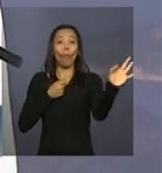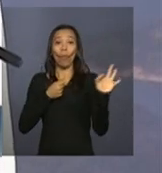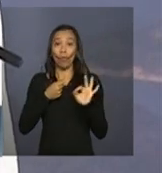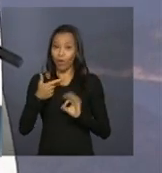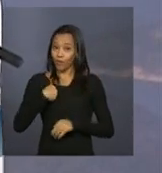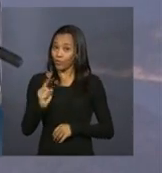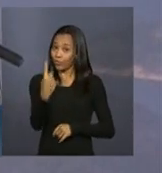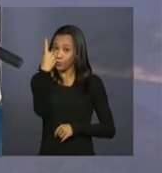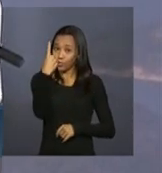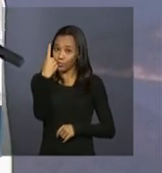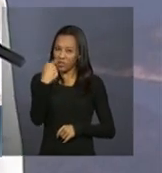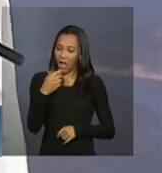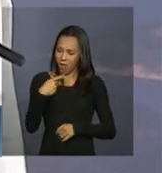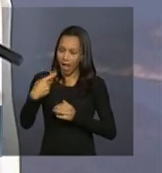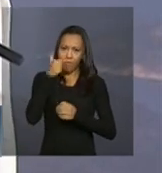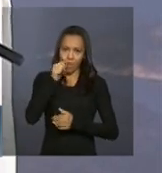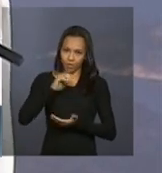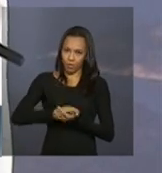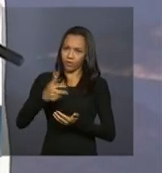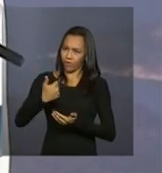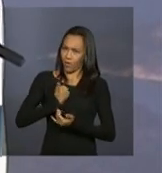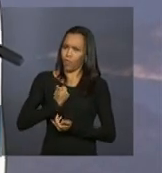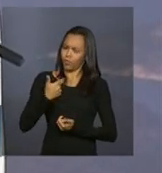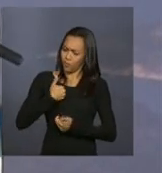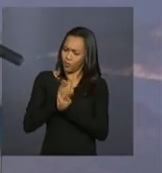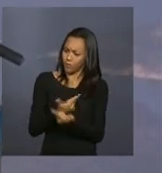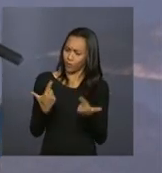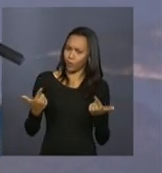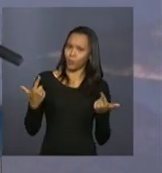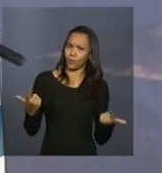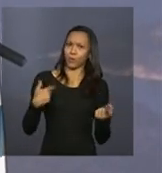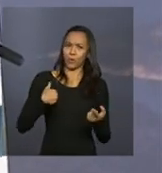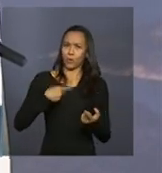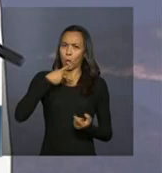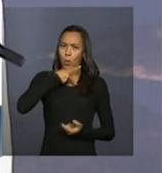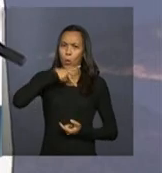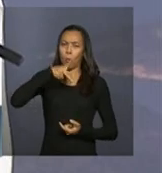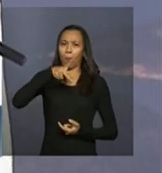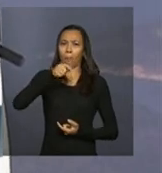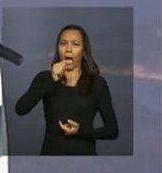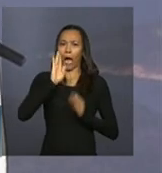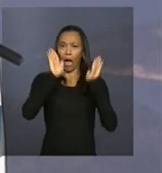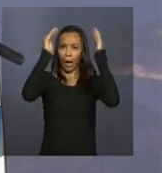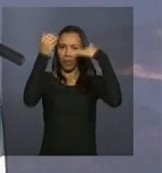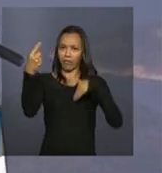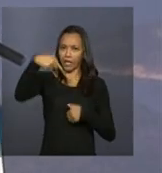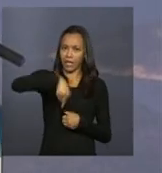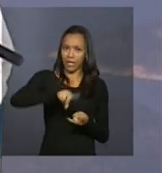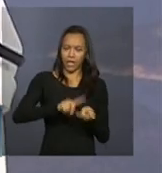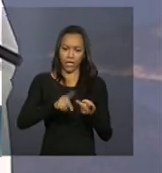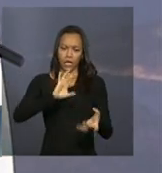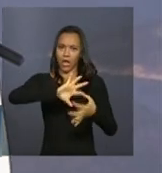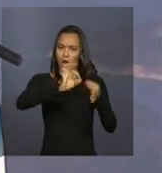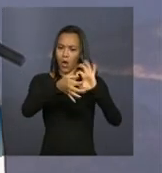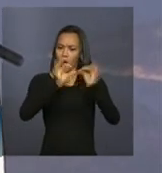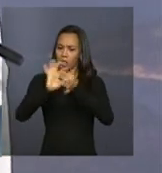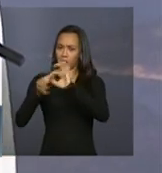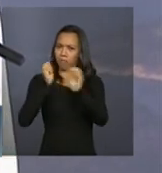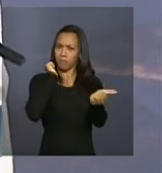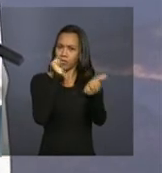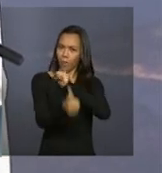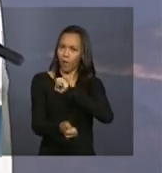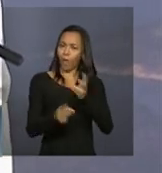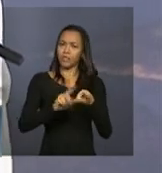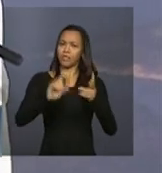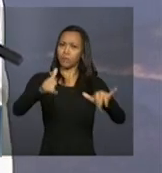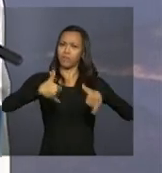está dizendo hoje para mim, tu é sortudo para caramba, hein? Pegou uma Rio mais 20, um Papa vem aqui, a Copa do Mundo, a Olimpíada, no meio da vida agora de